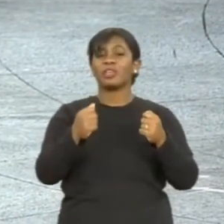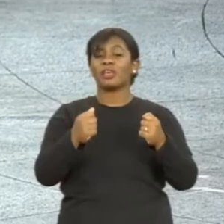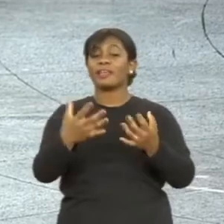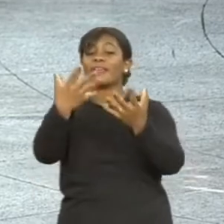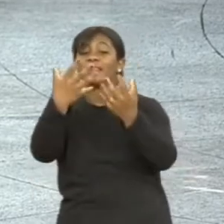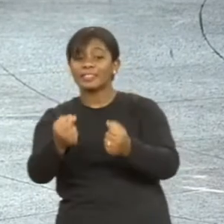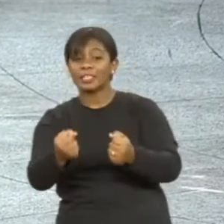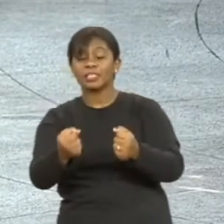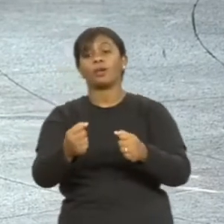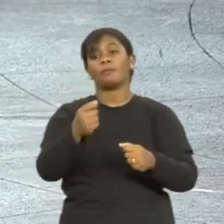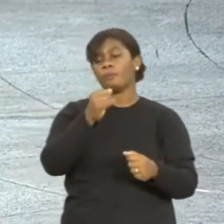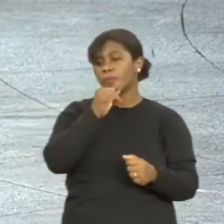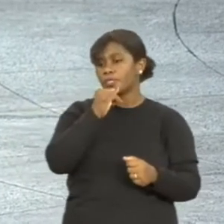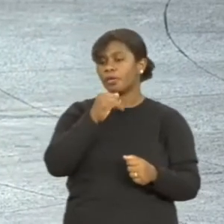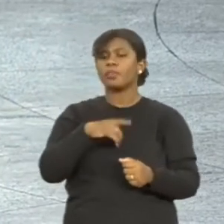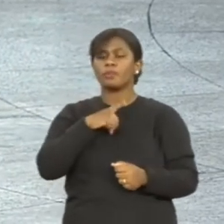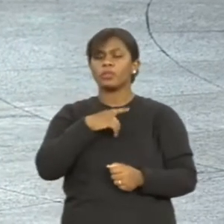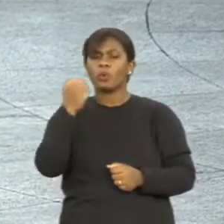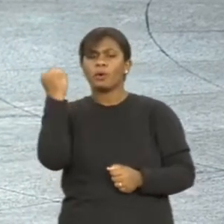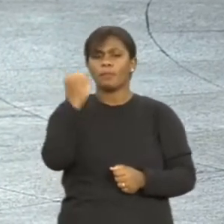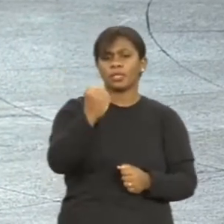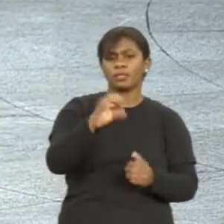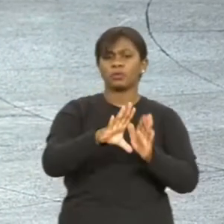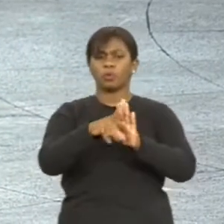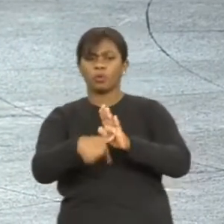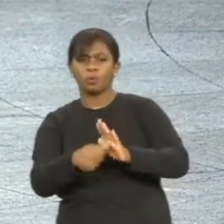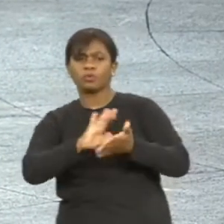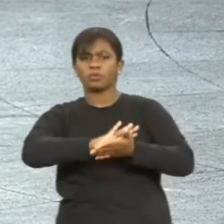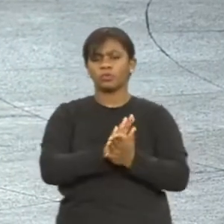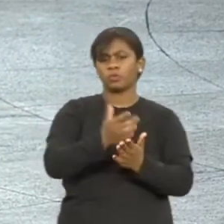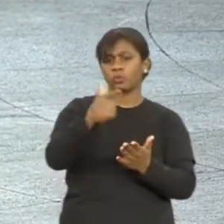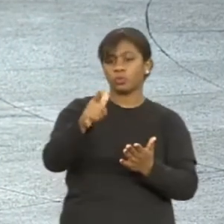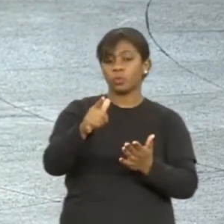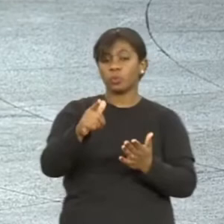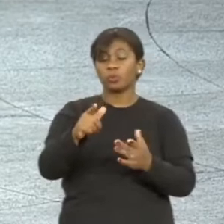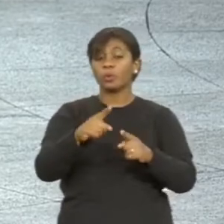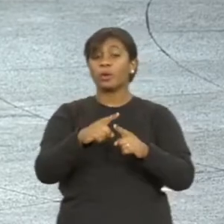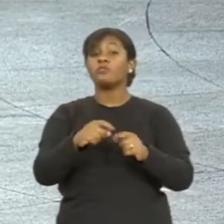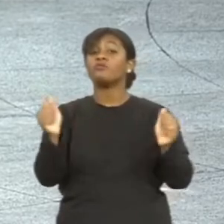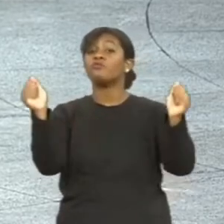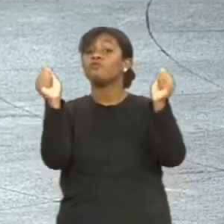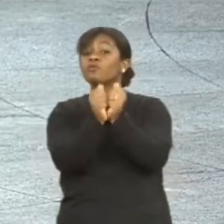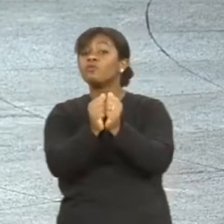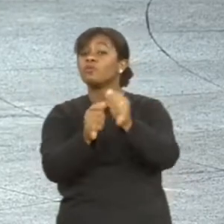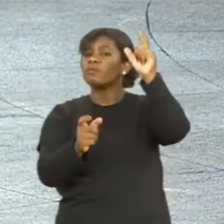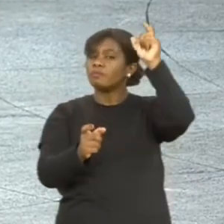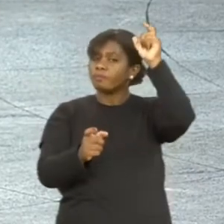gente matando agora, tem gente roubando agora, tem gente destruindo o outro agora, em parceria com o diabo.